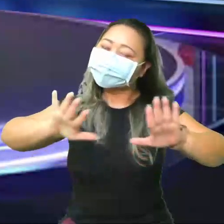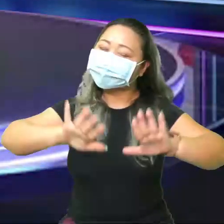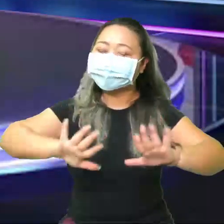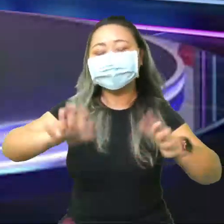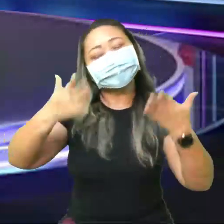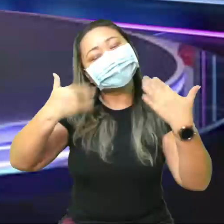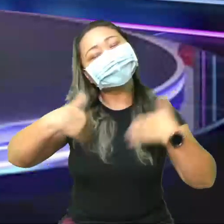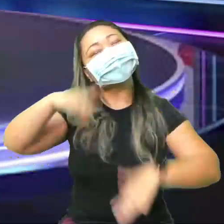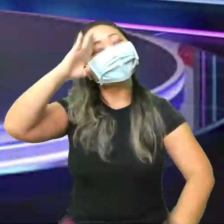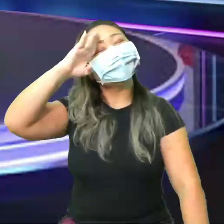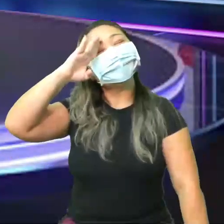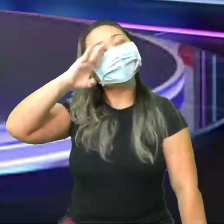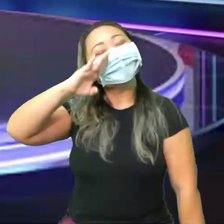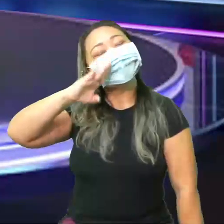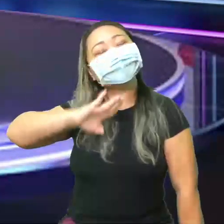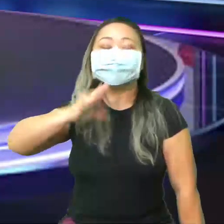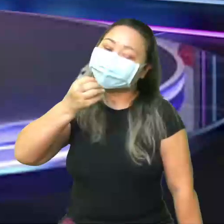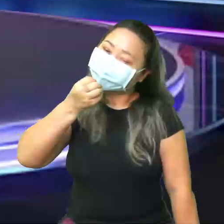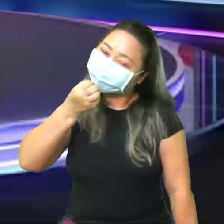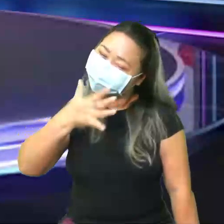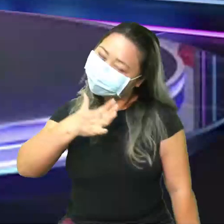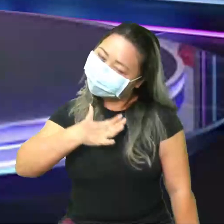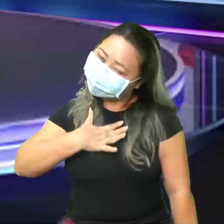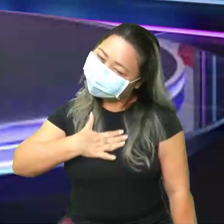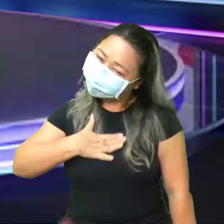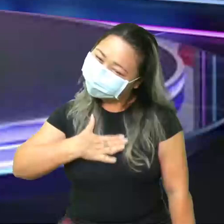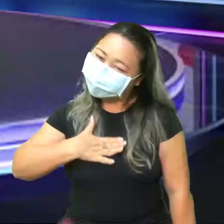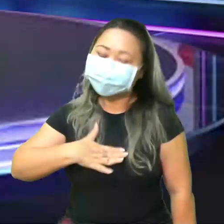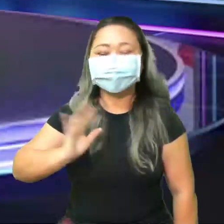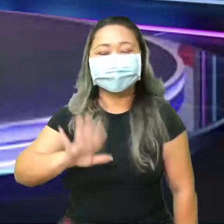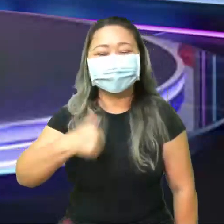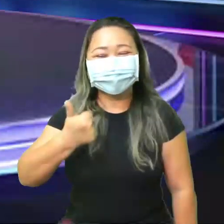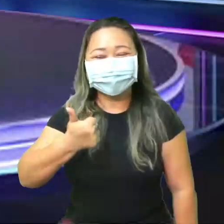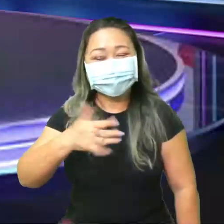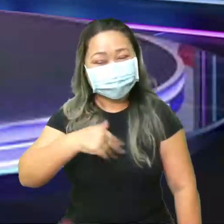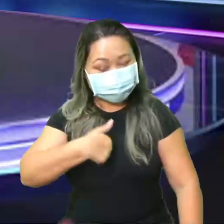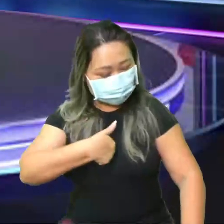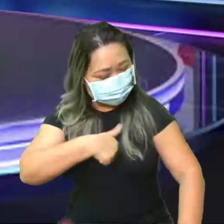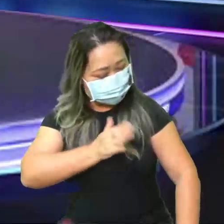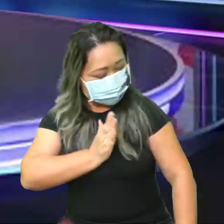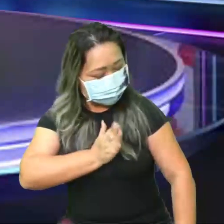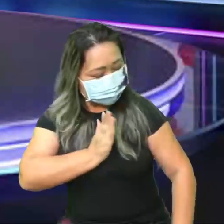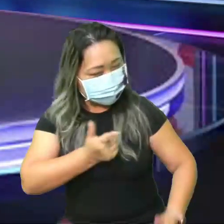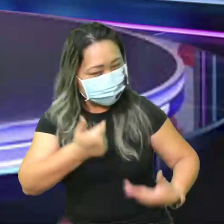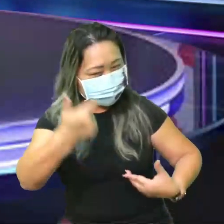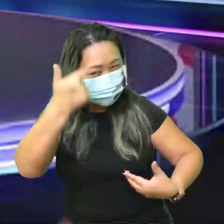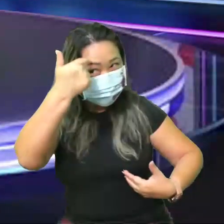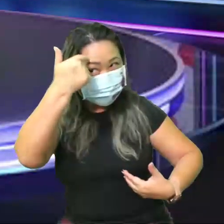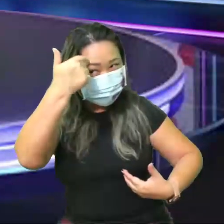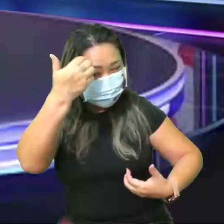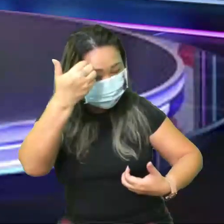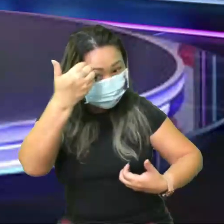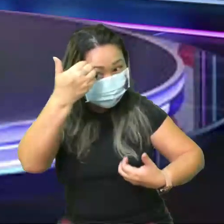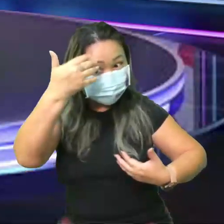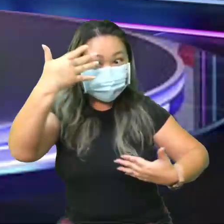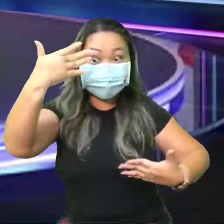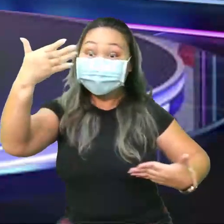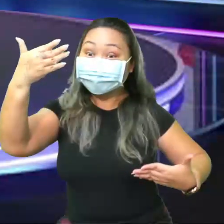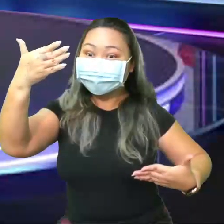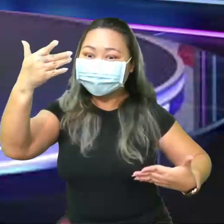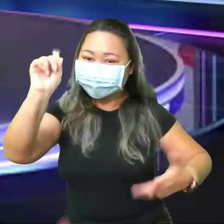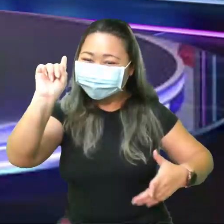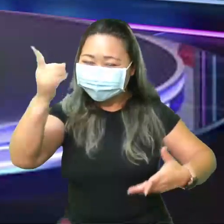Olha nós aqui mais uma vez para nossa aula 2.1. Eu, a professora